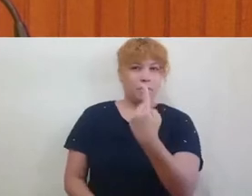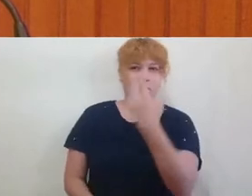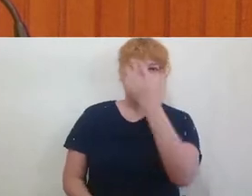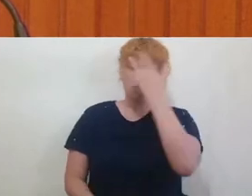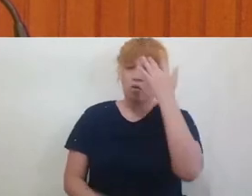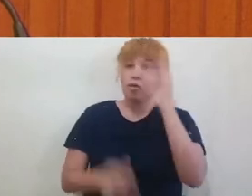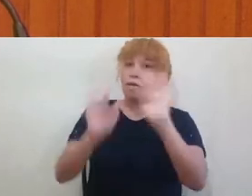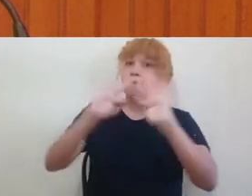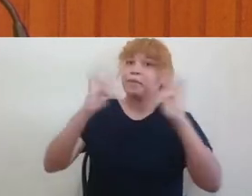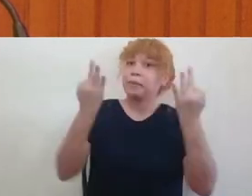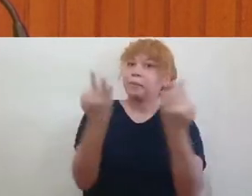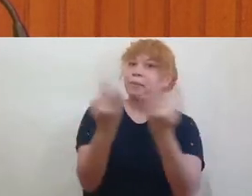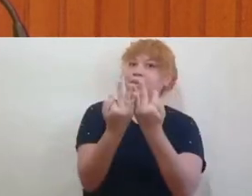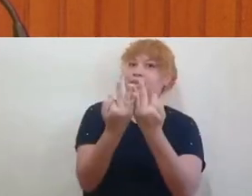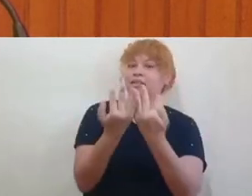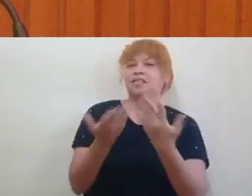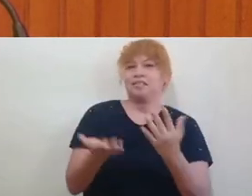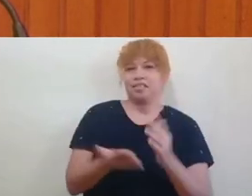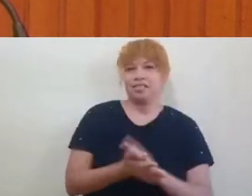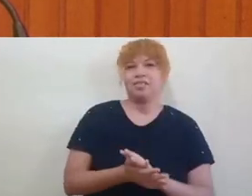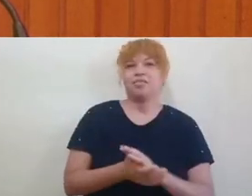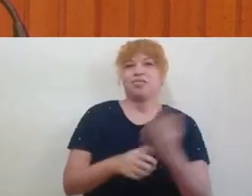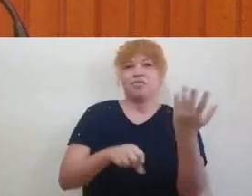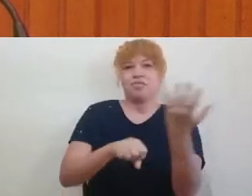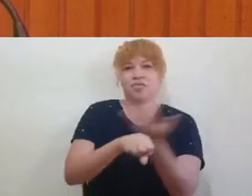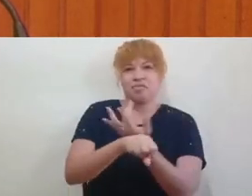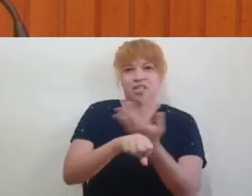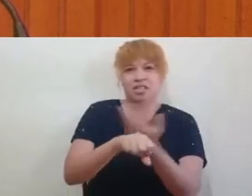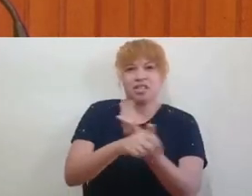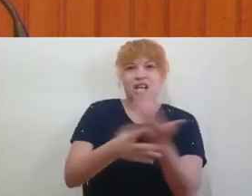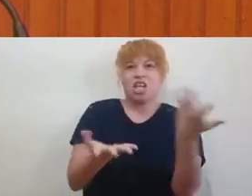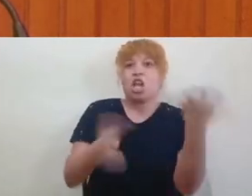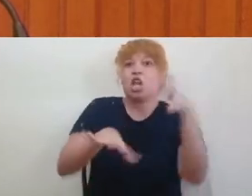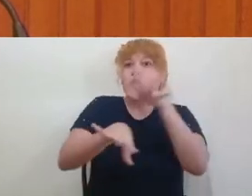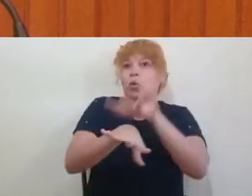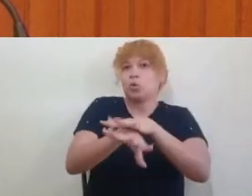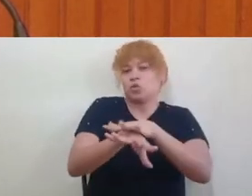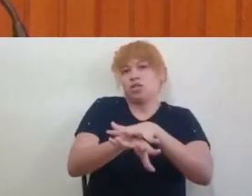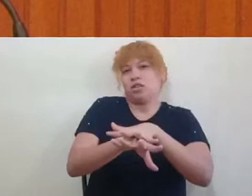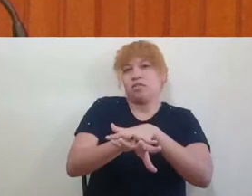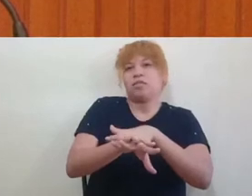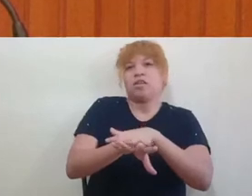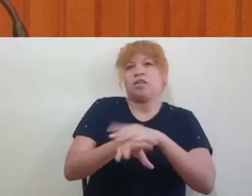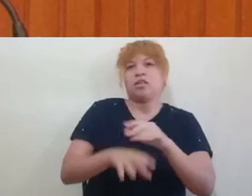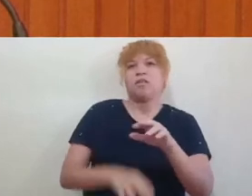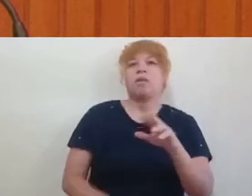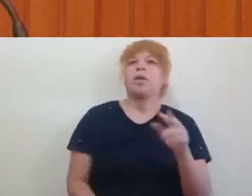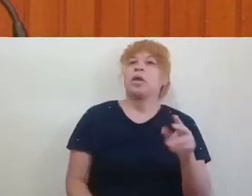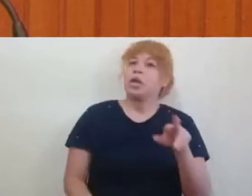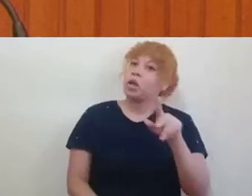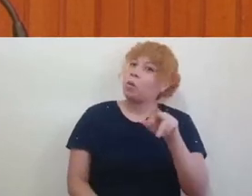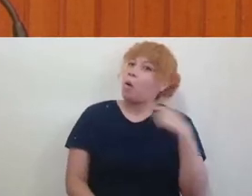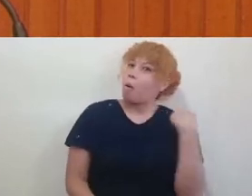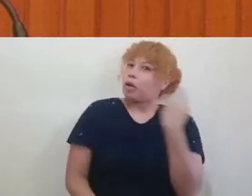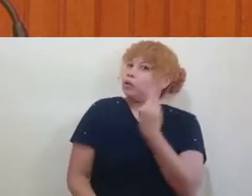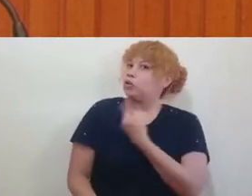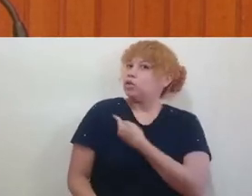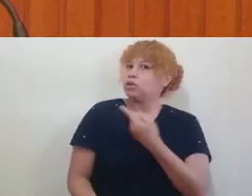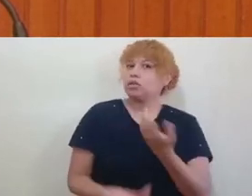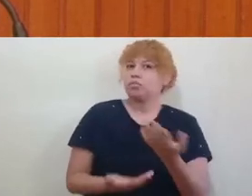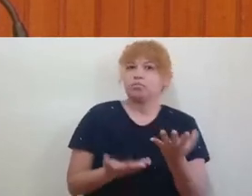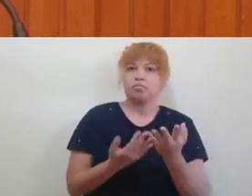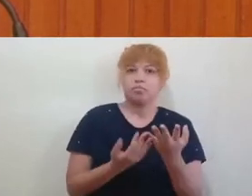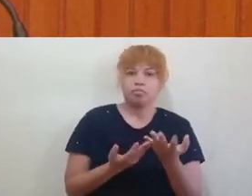Agradecemos as considerações e palavras do professor Jorge da Silva Correia Neto. Convida-se neste momento, com